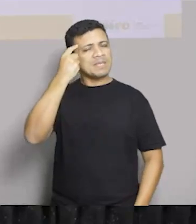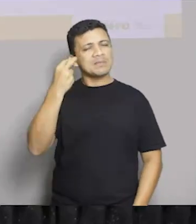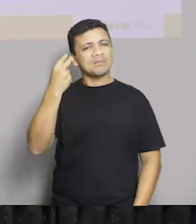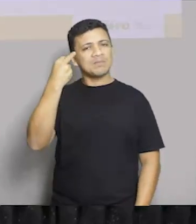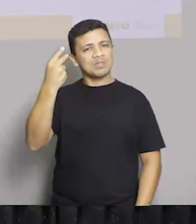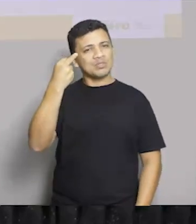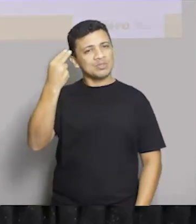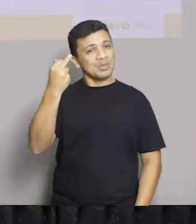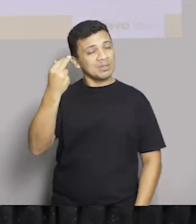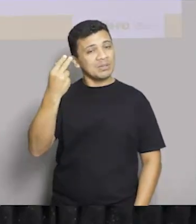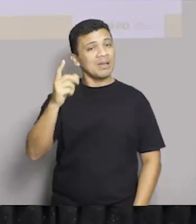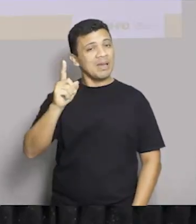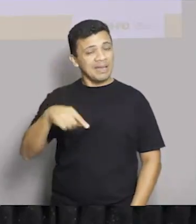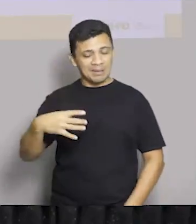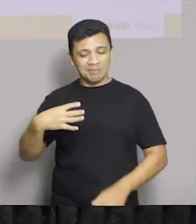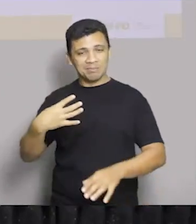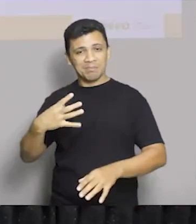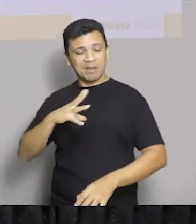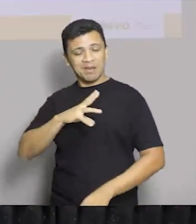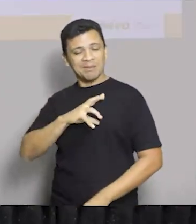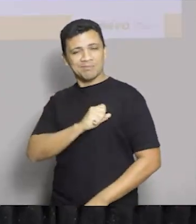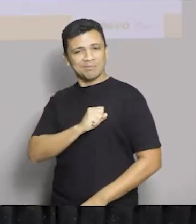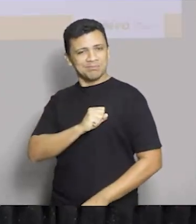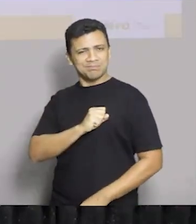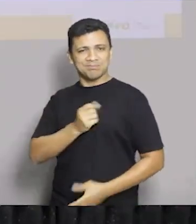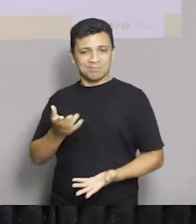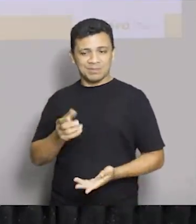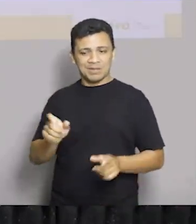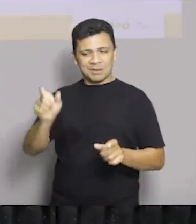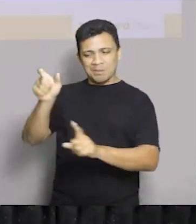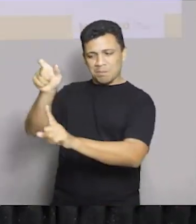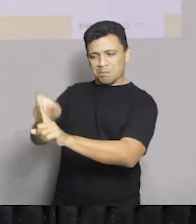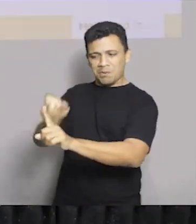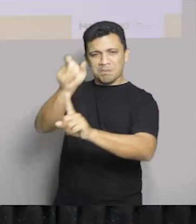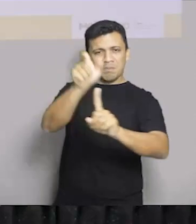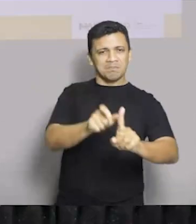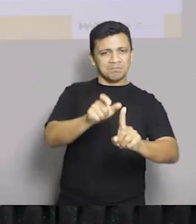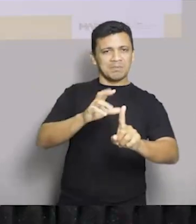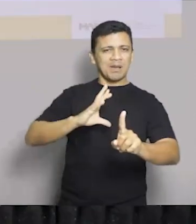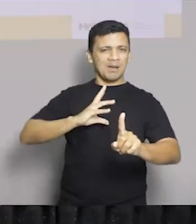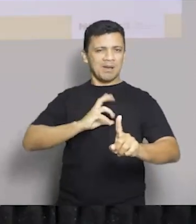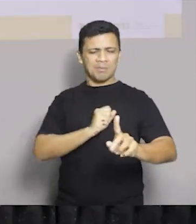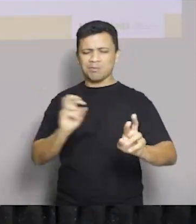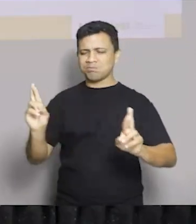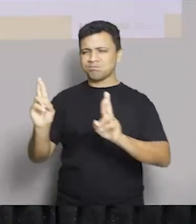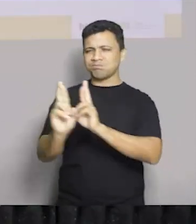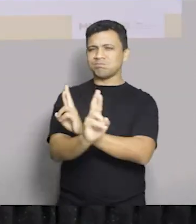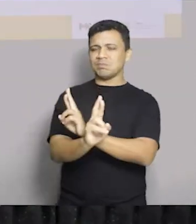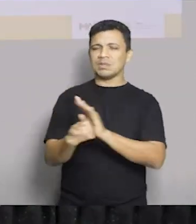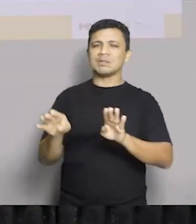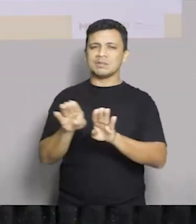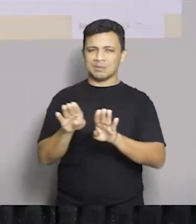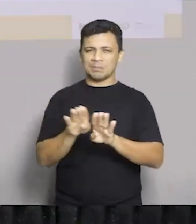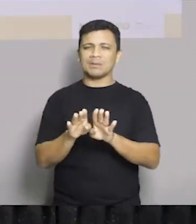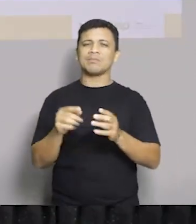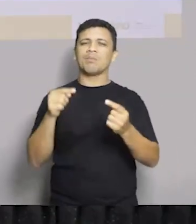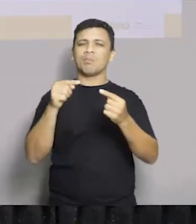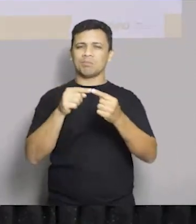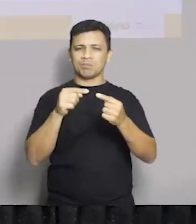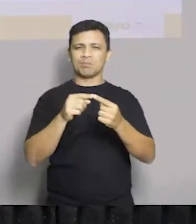tratam de relacionamento afetivo né entre os personagens isso também seria um tipo de romance